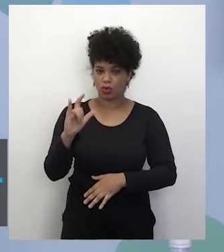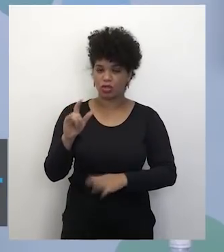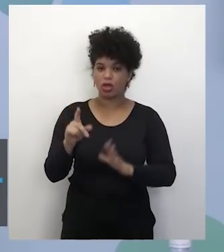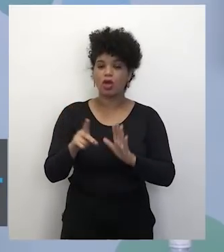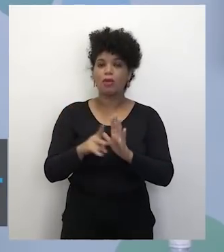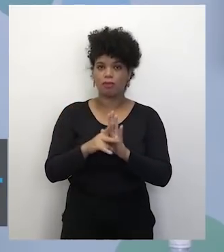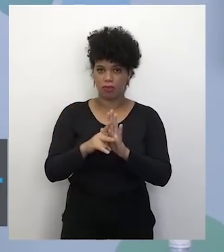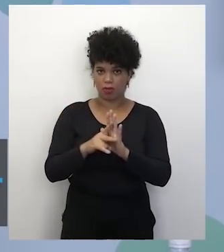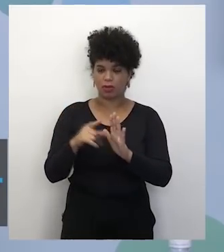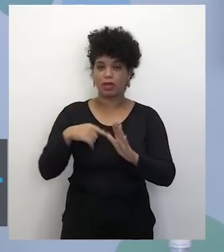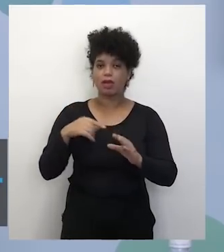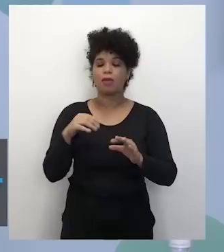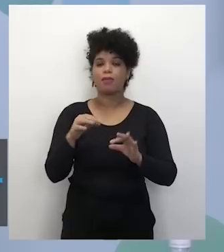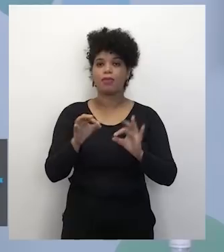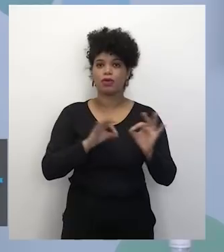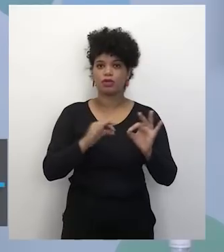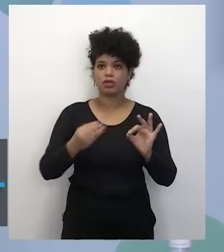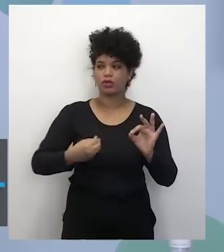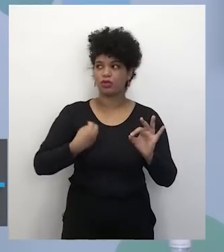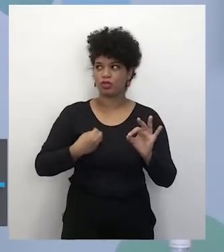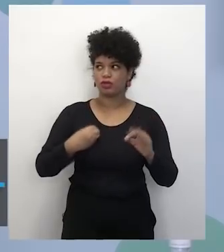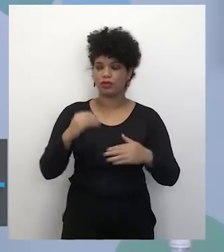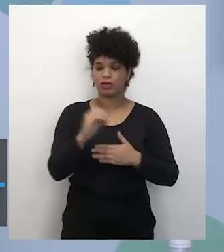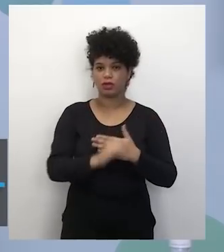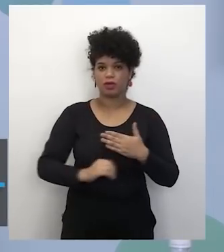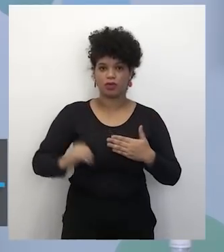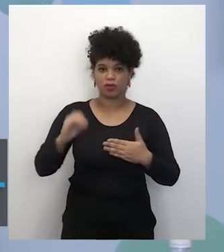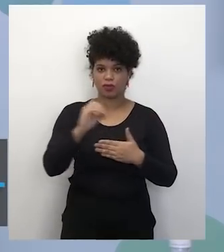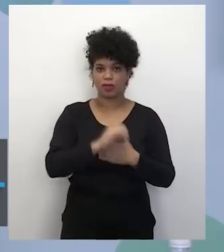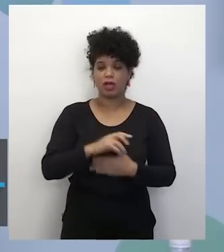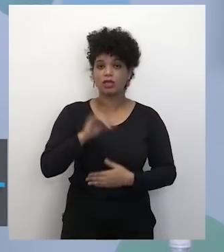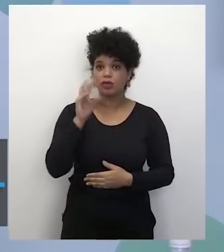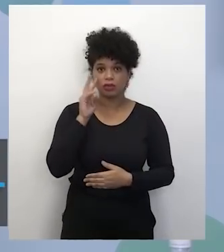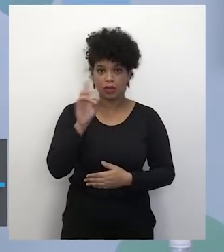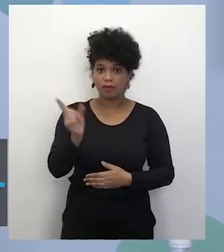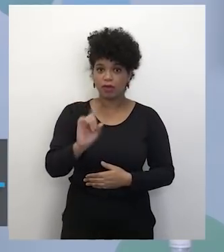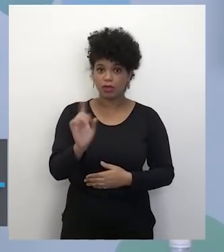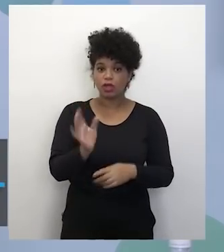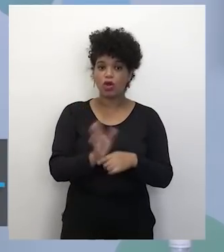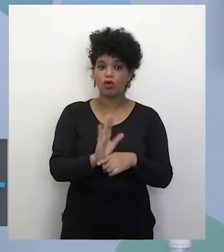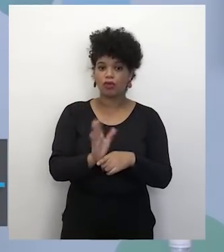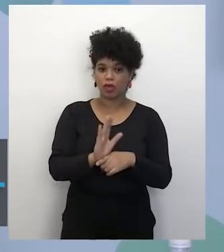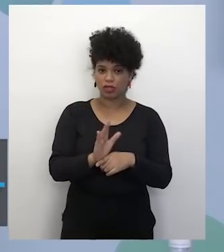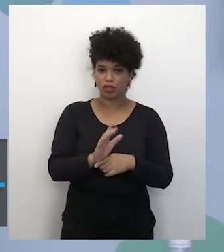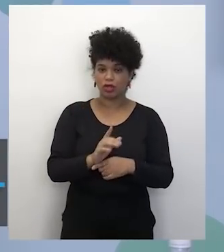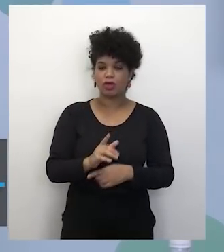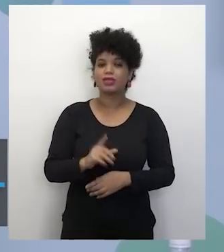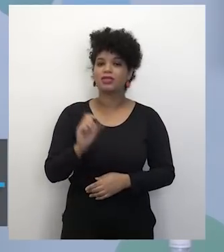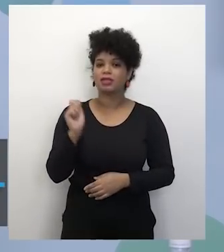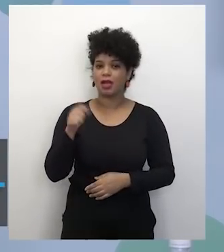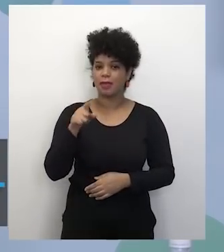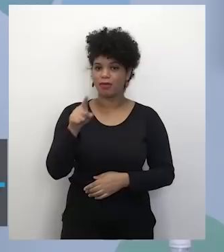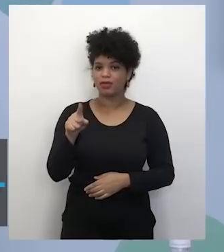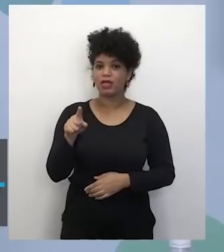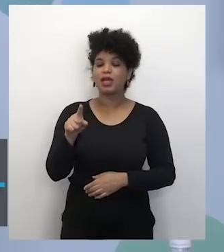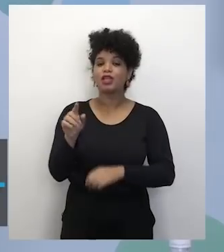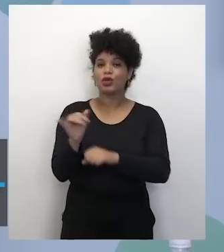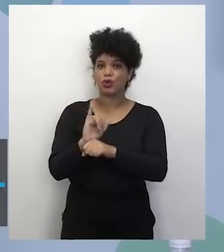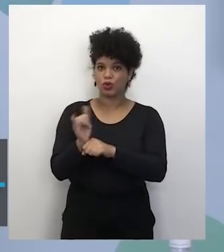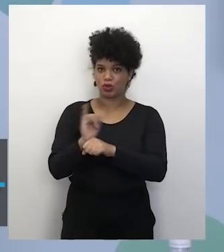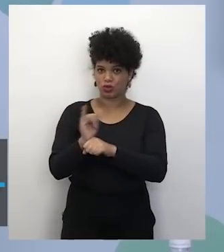Instagram, Projeto de Vida CMSP, né? Para quem não viu o vídeo, nada impede de ir lá no YouTube, né,